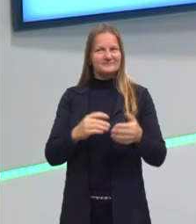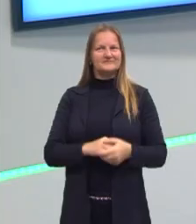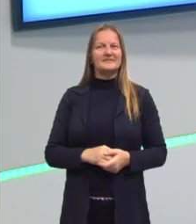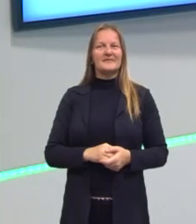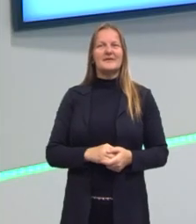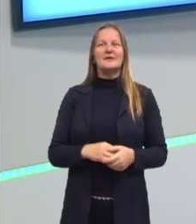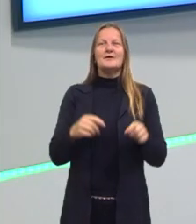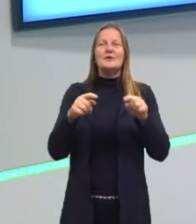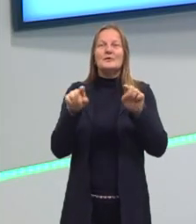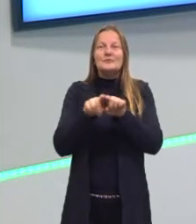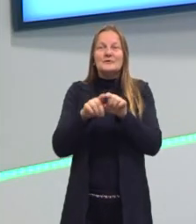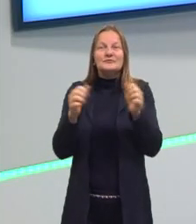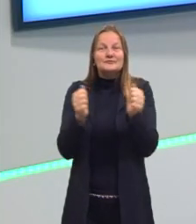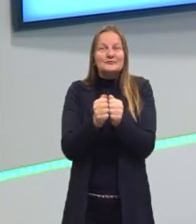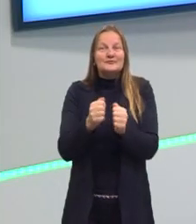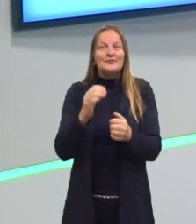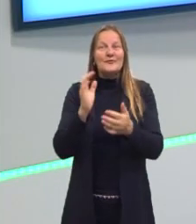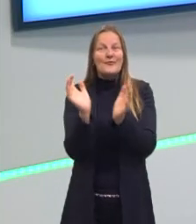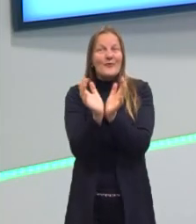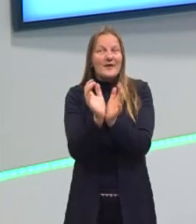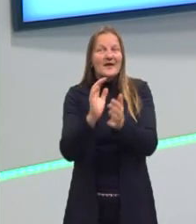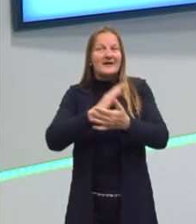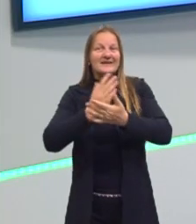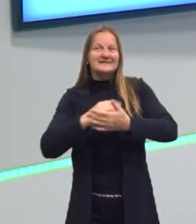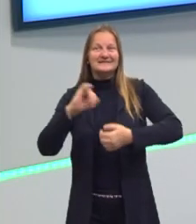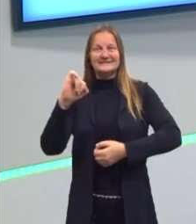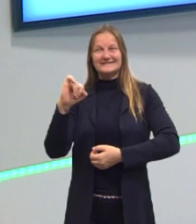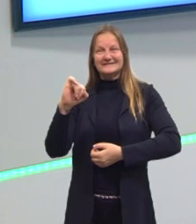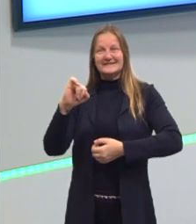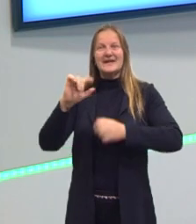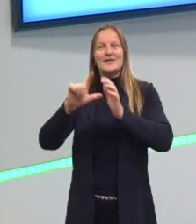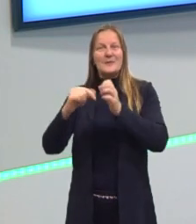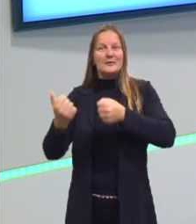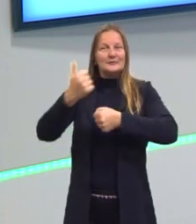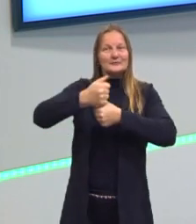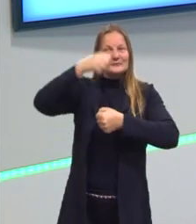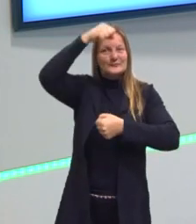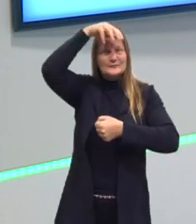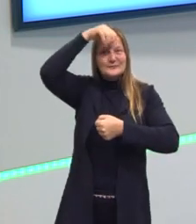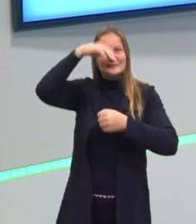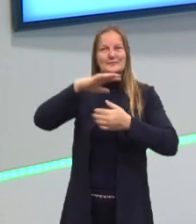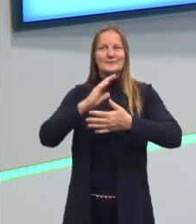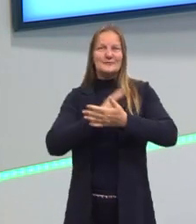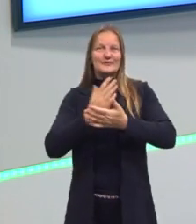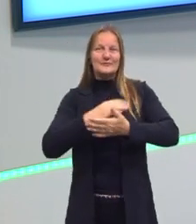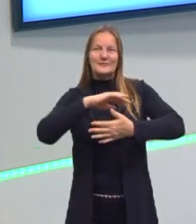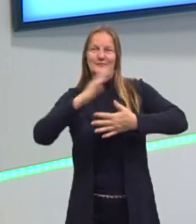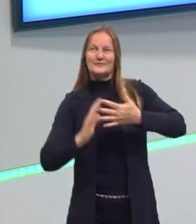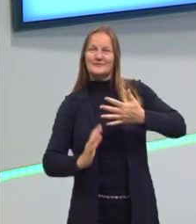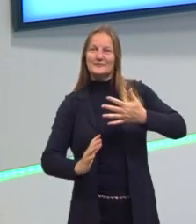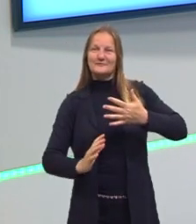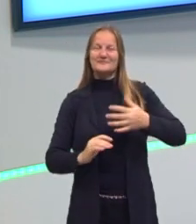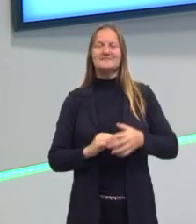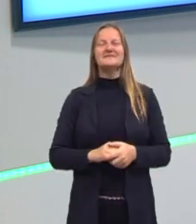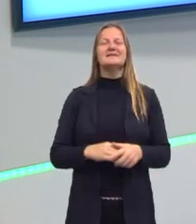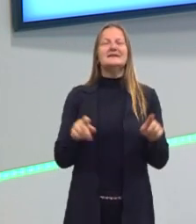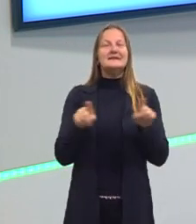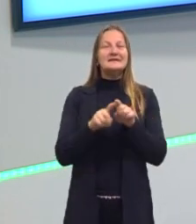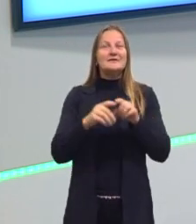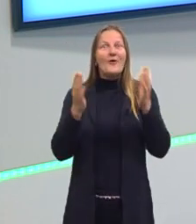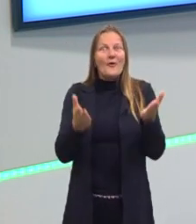só aqui também acompanhado das minhas colegas a Lucinéia Suzana fazendo a interpretação em libras